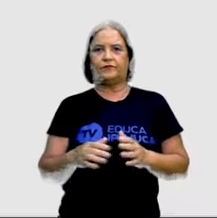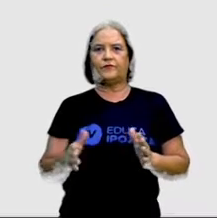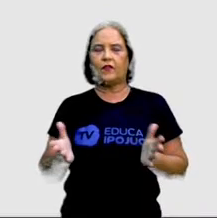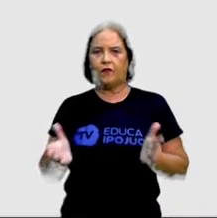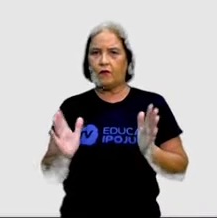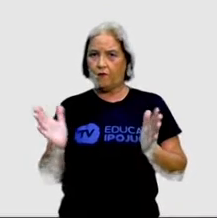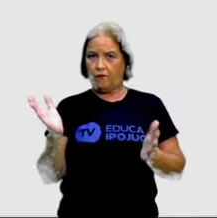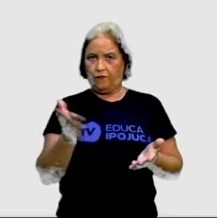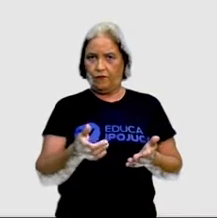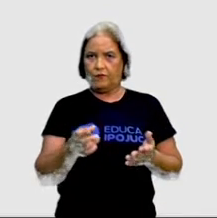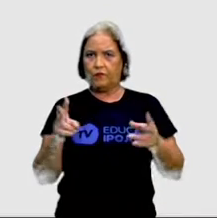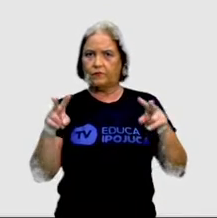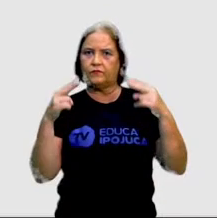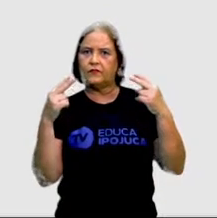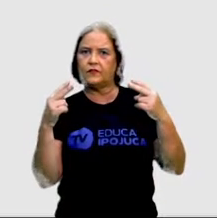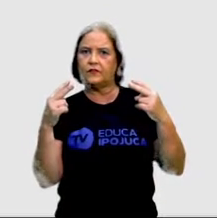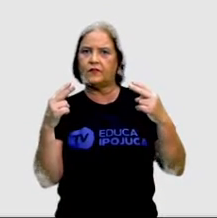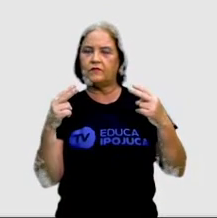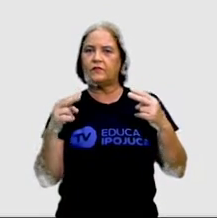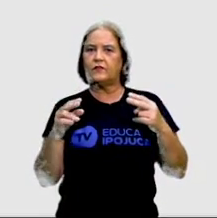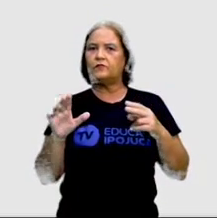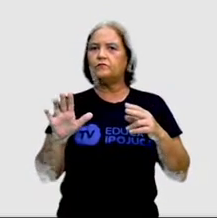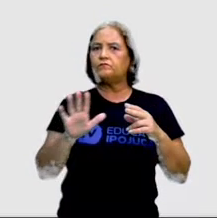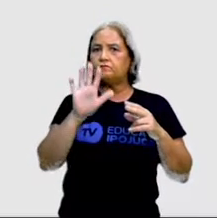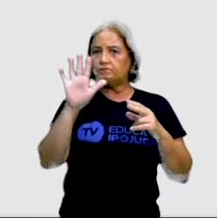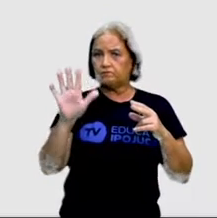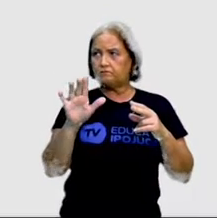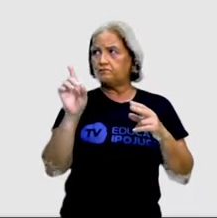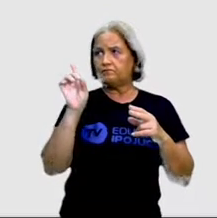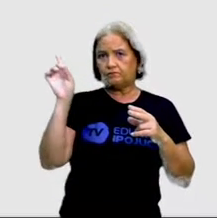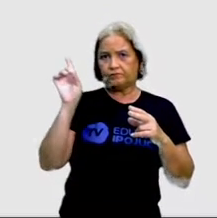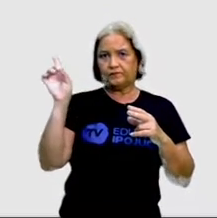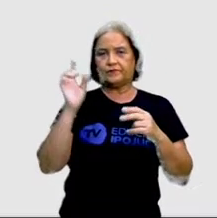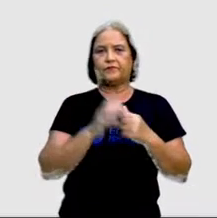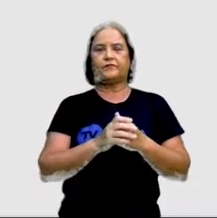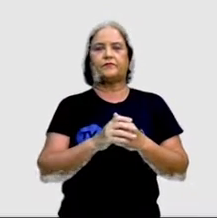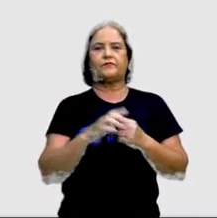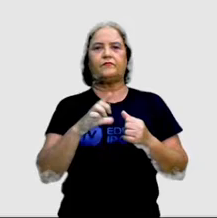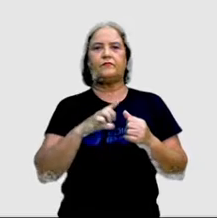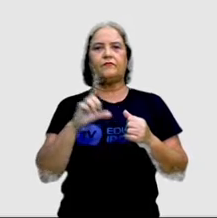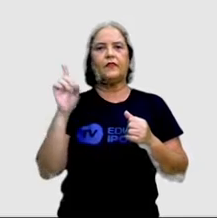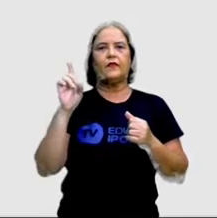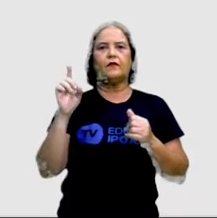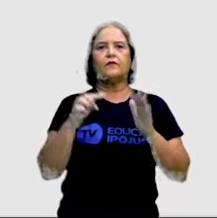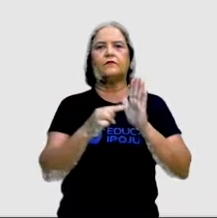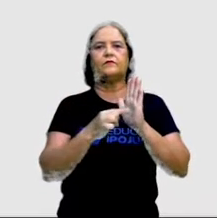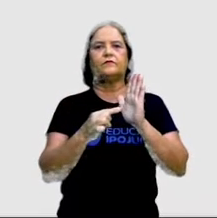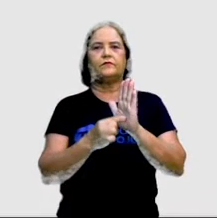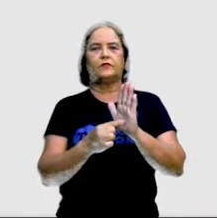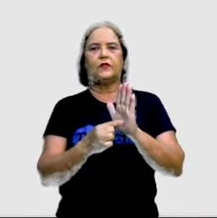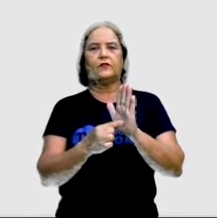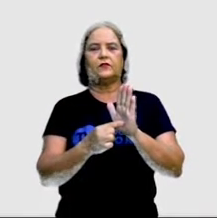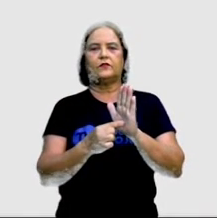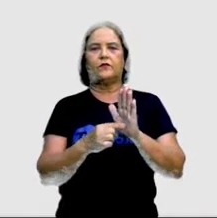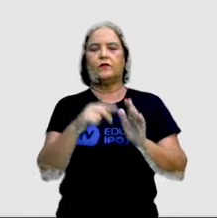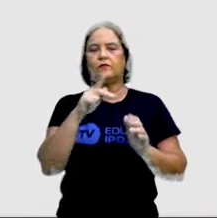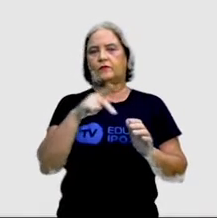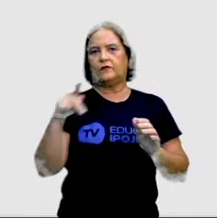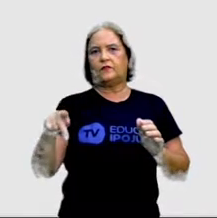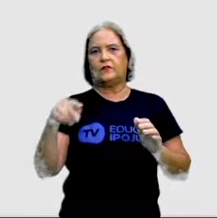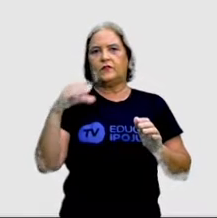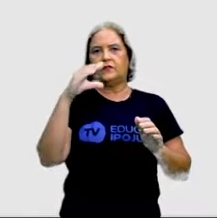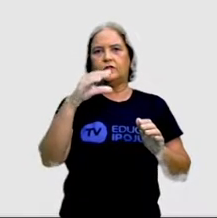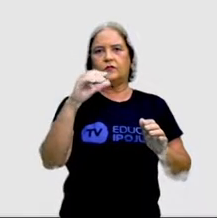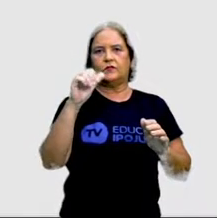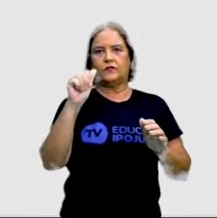e vamos agora a observar este desenho aqui criança esse desenho mostrado aqui é de uma